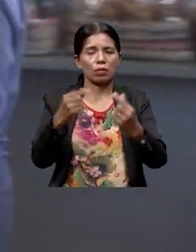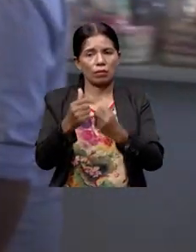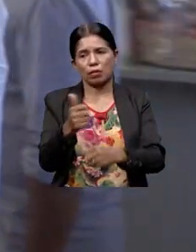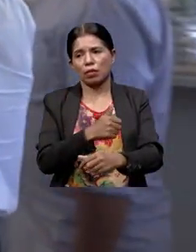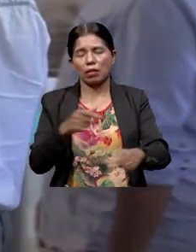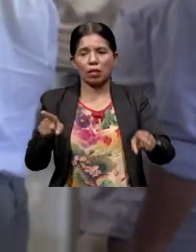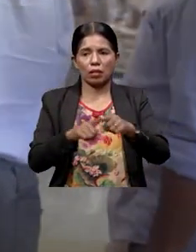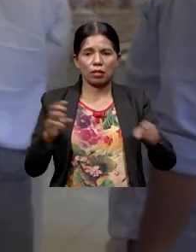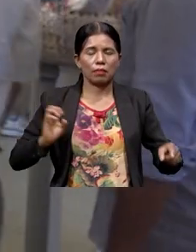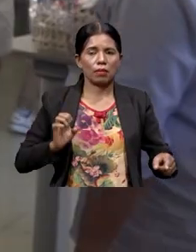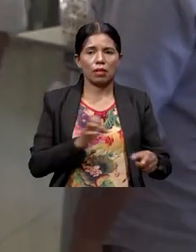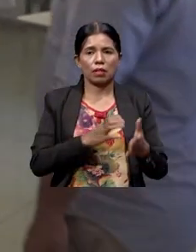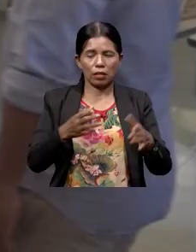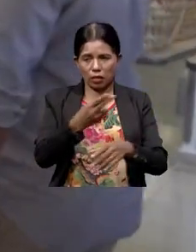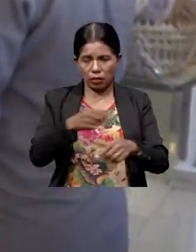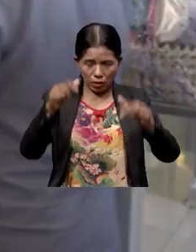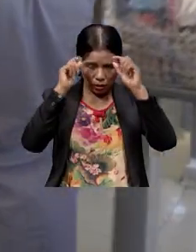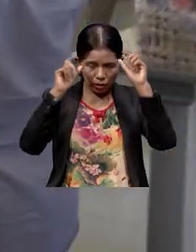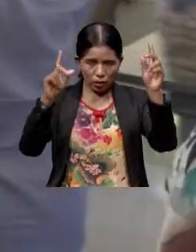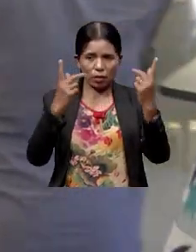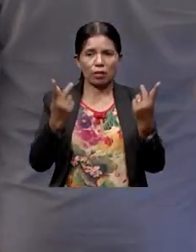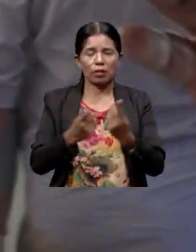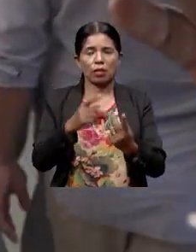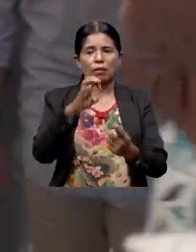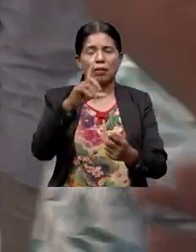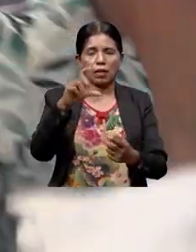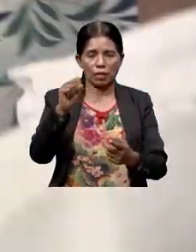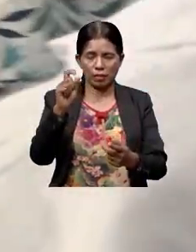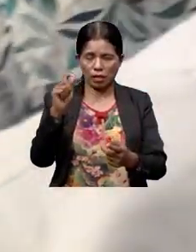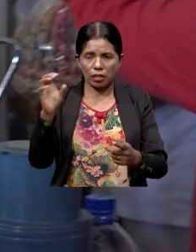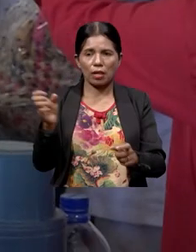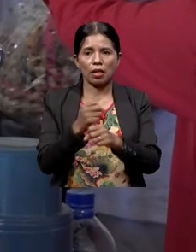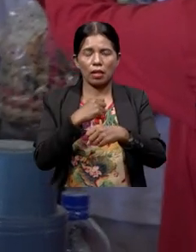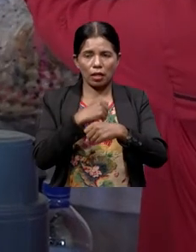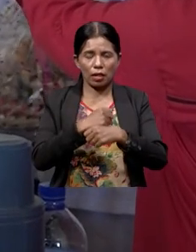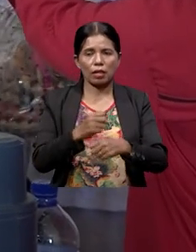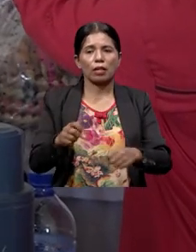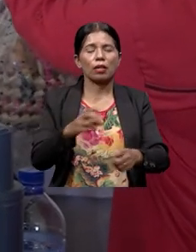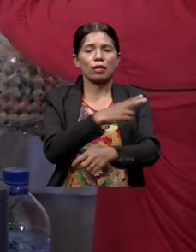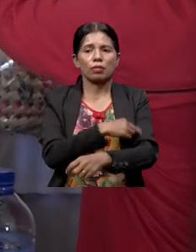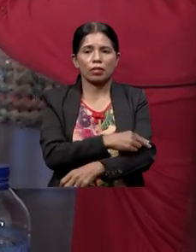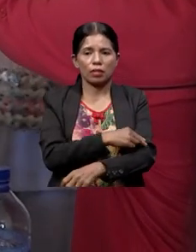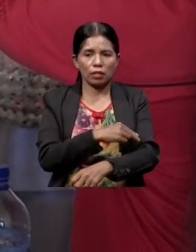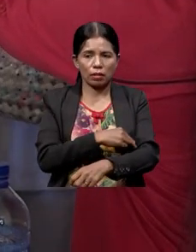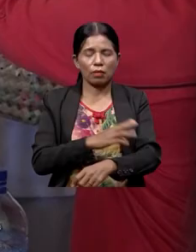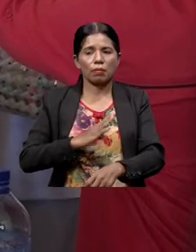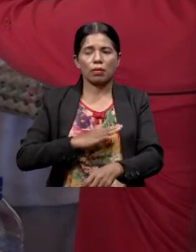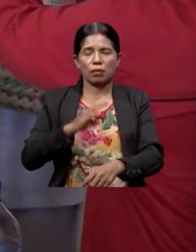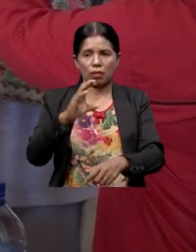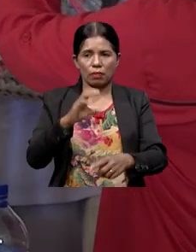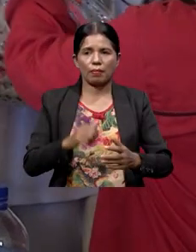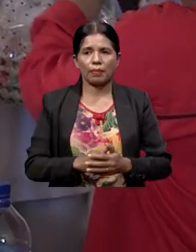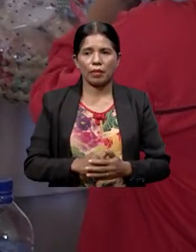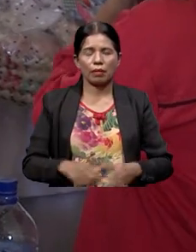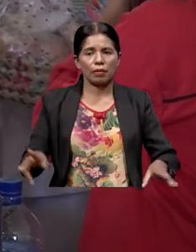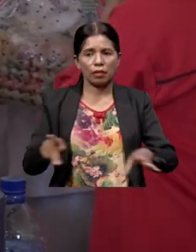nossa embaixadora Indonésia Timor-Leste, na empresa B-Leste no CELUC-TAN, a la visita ao Hospital Regional Eduardo Ximenes, Baucau. Presidência